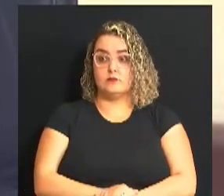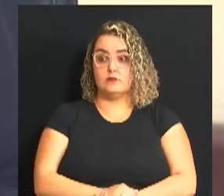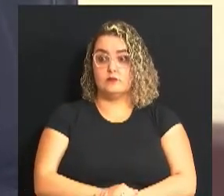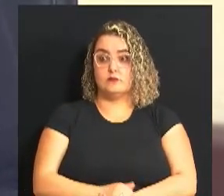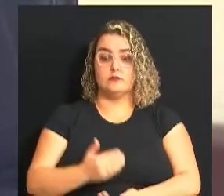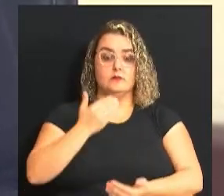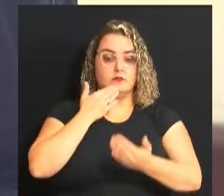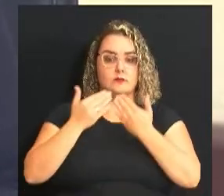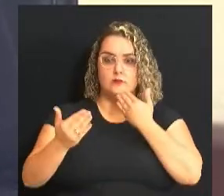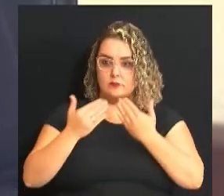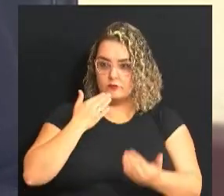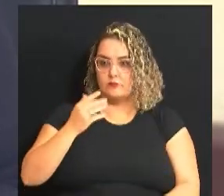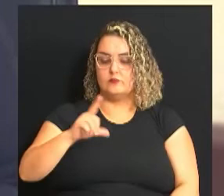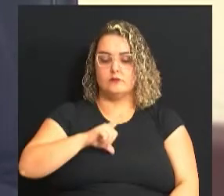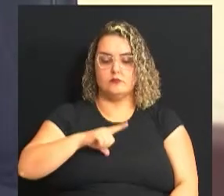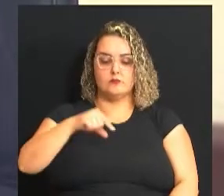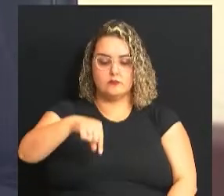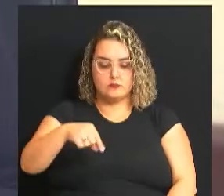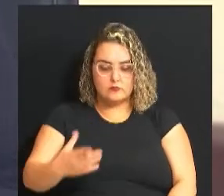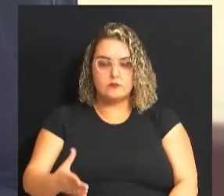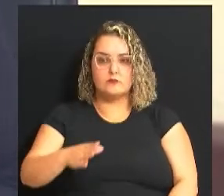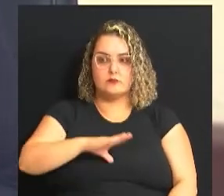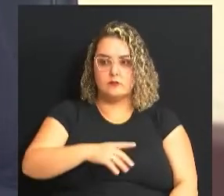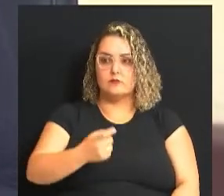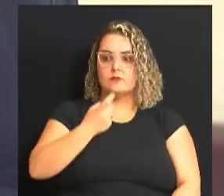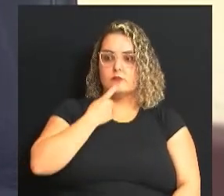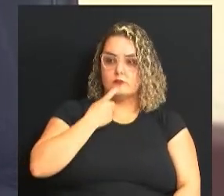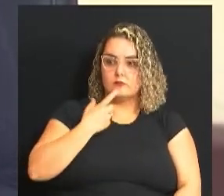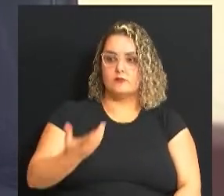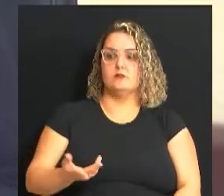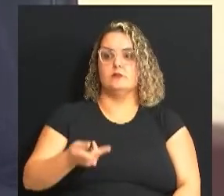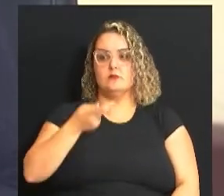que tem o nosso município, né? Nós estamos falando de um